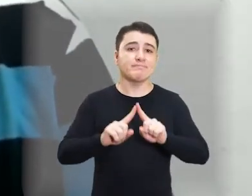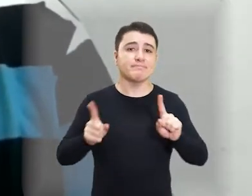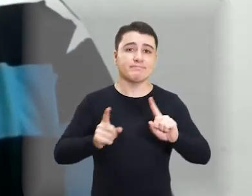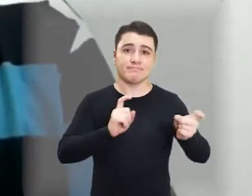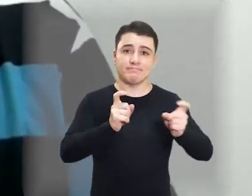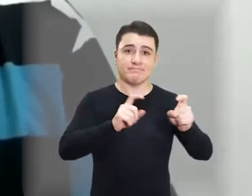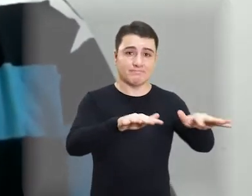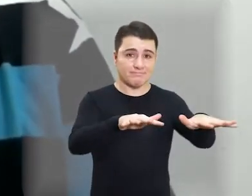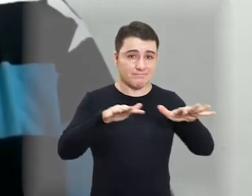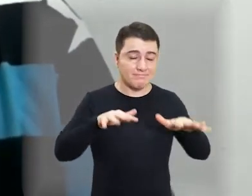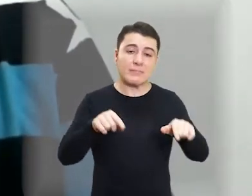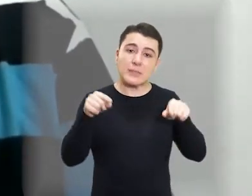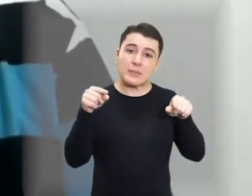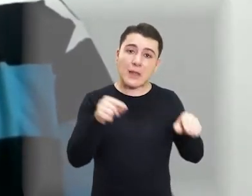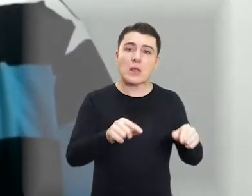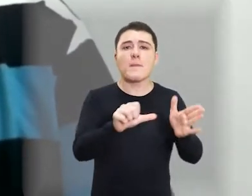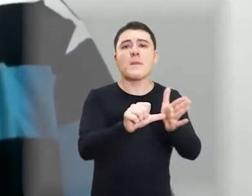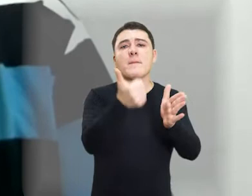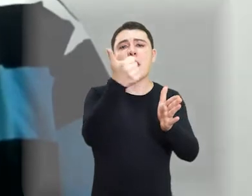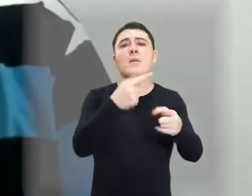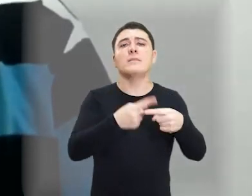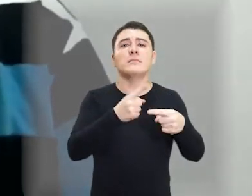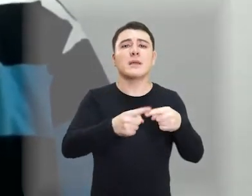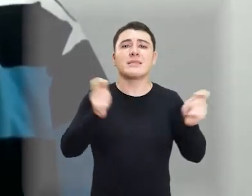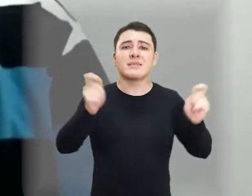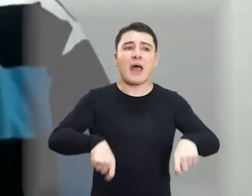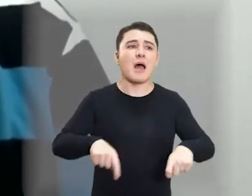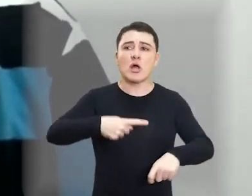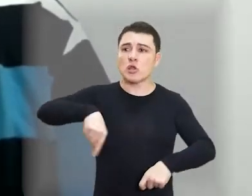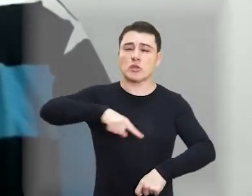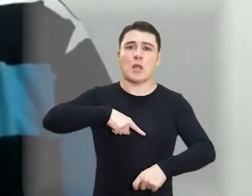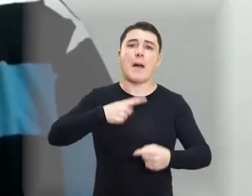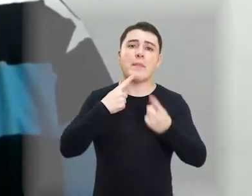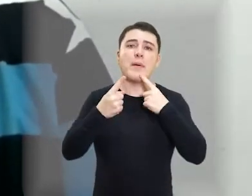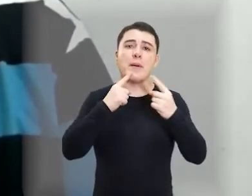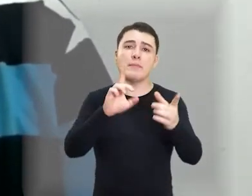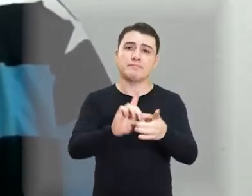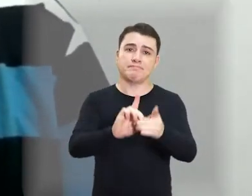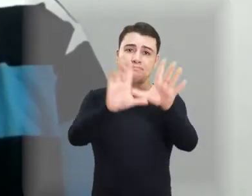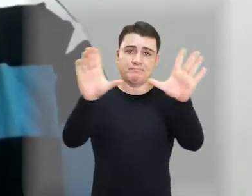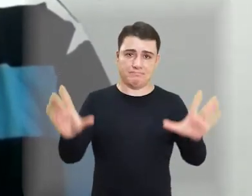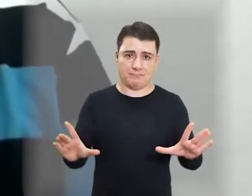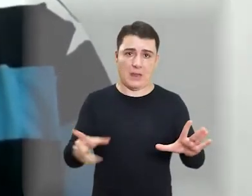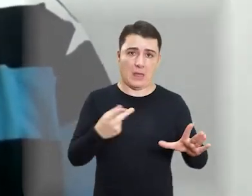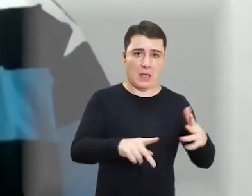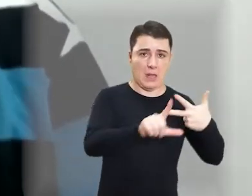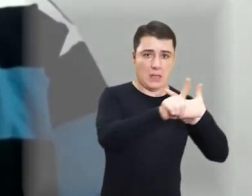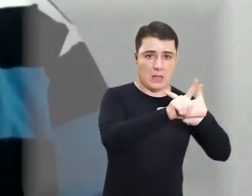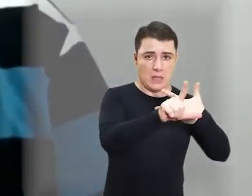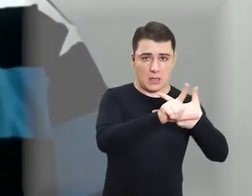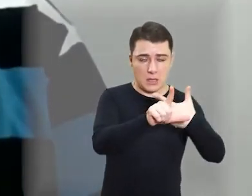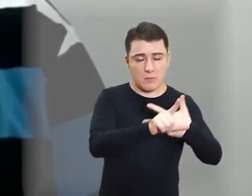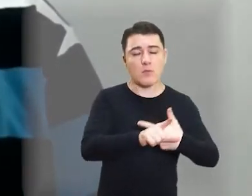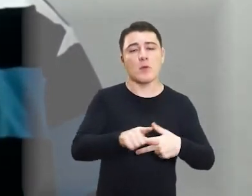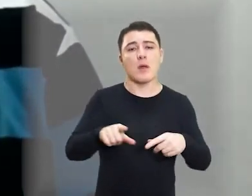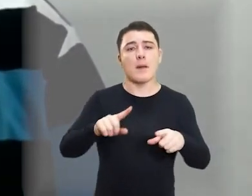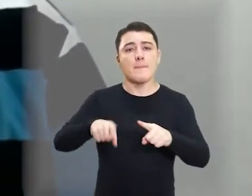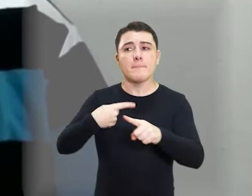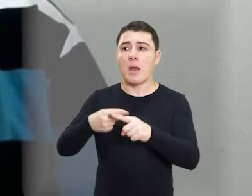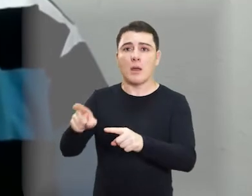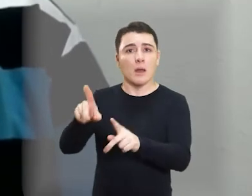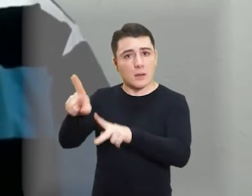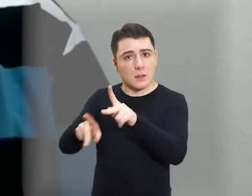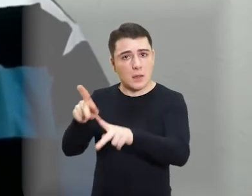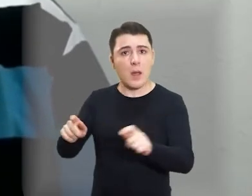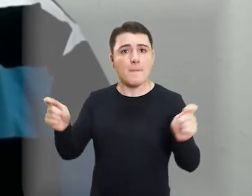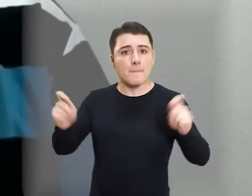E a audiência pública é a forma democrática da qual dispõe o Poder Legislativo de poder fazer